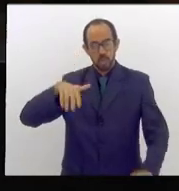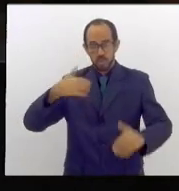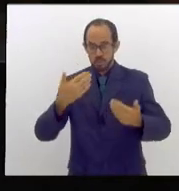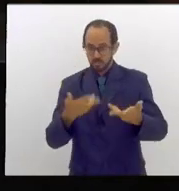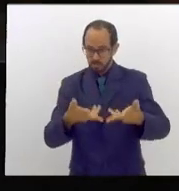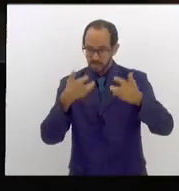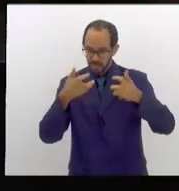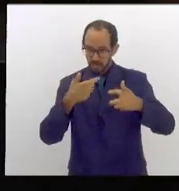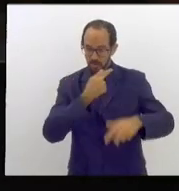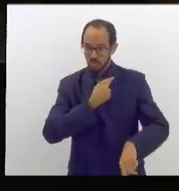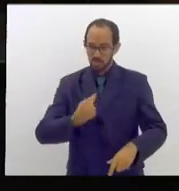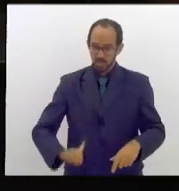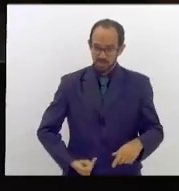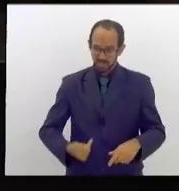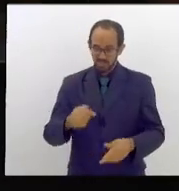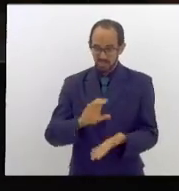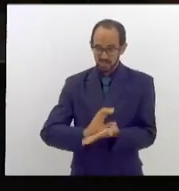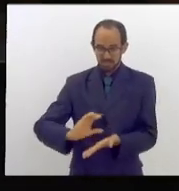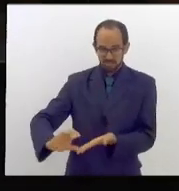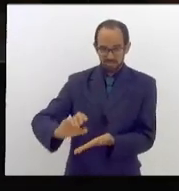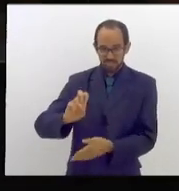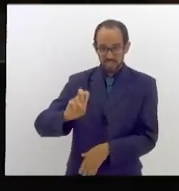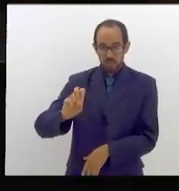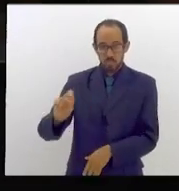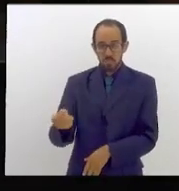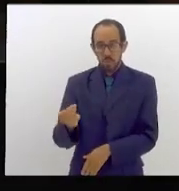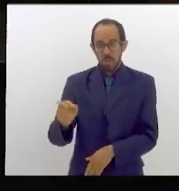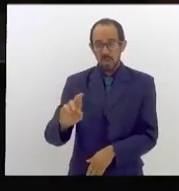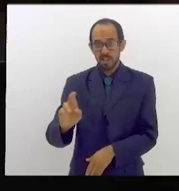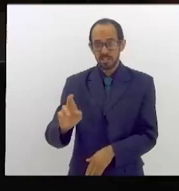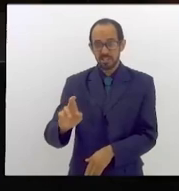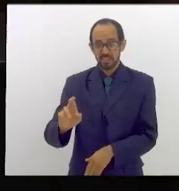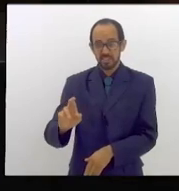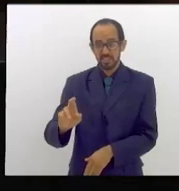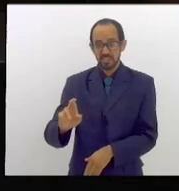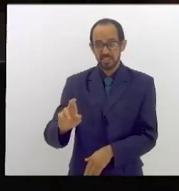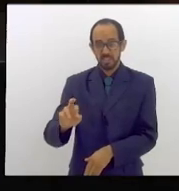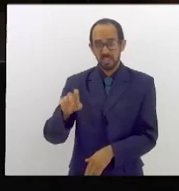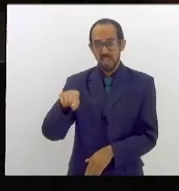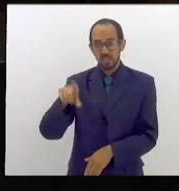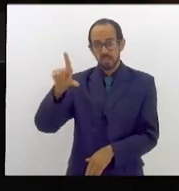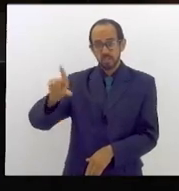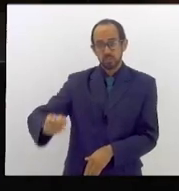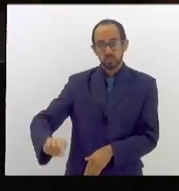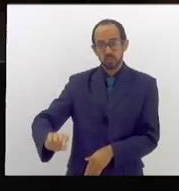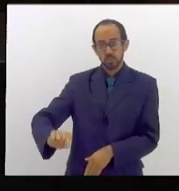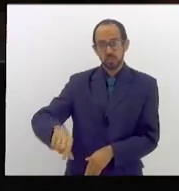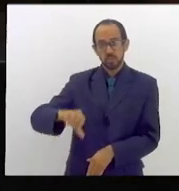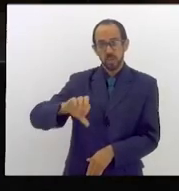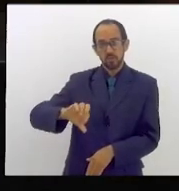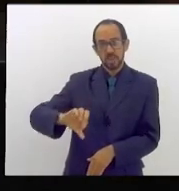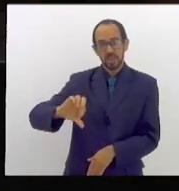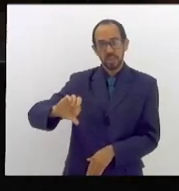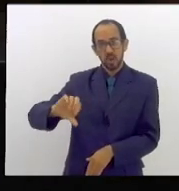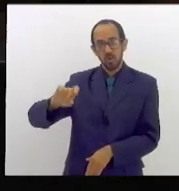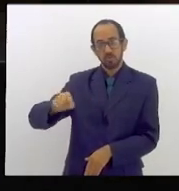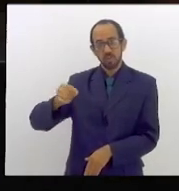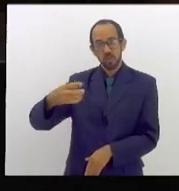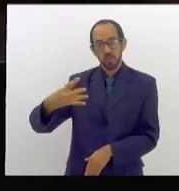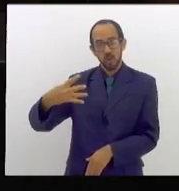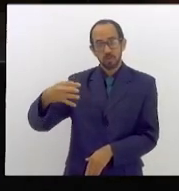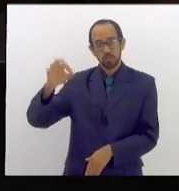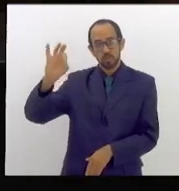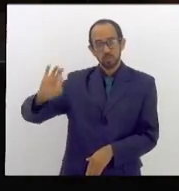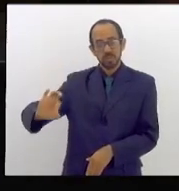governador vai empenhar r$ 5.000 Ou seja é uma redução que representa 99,4%